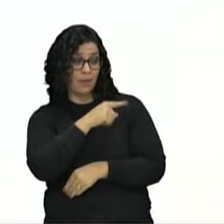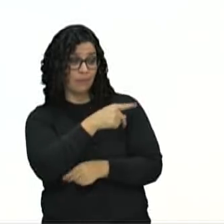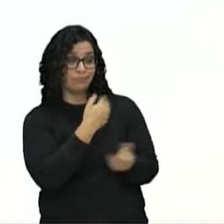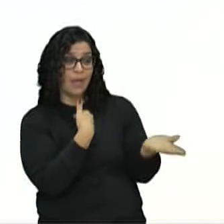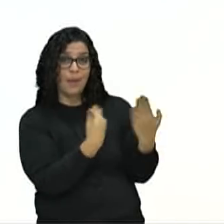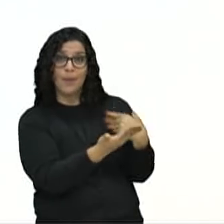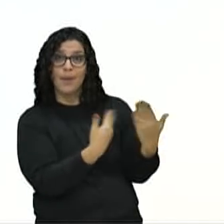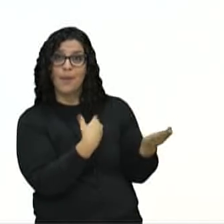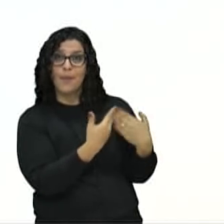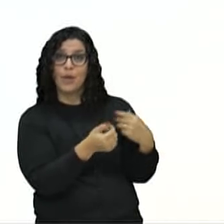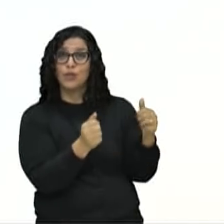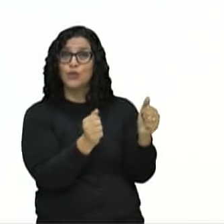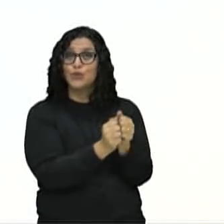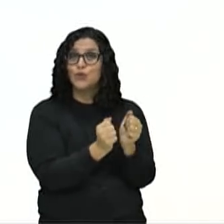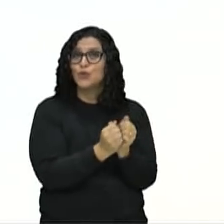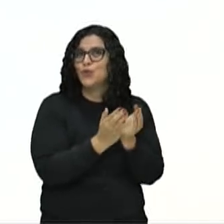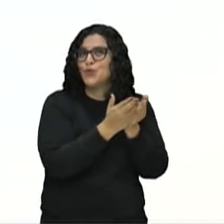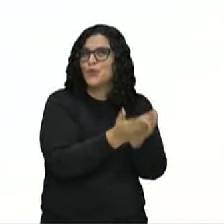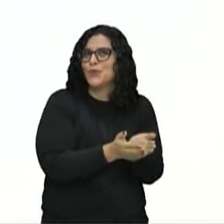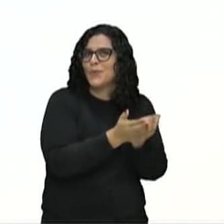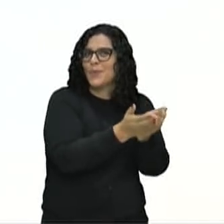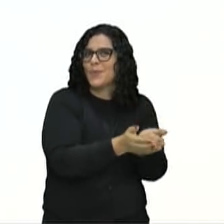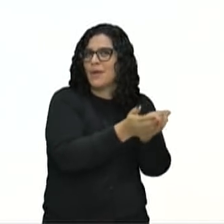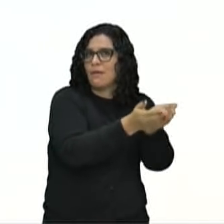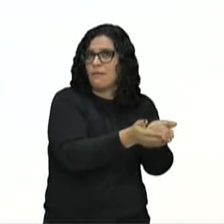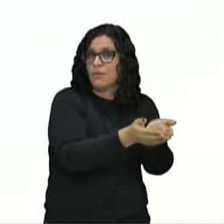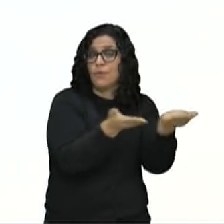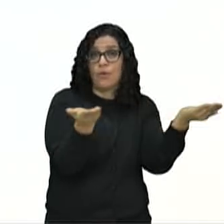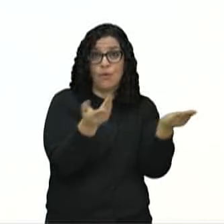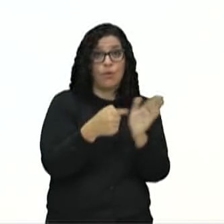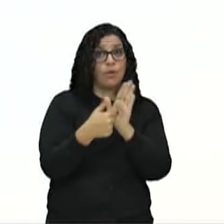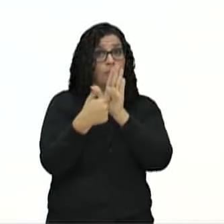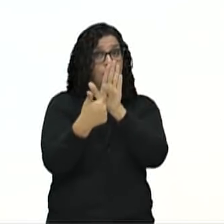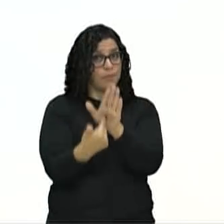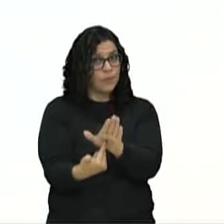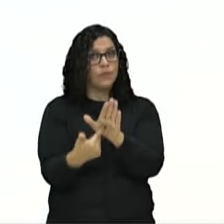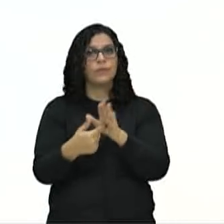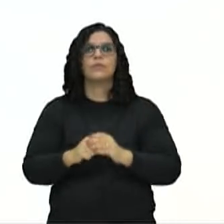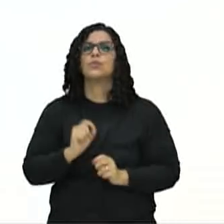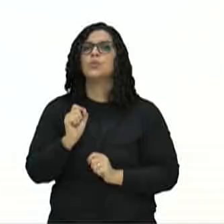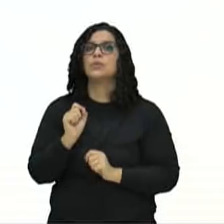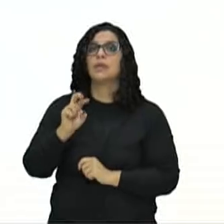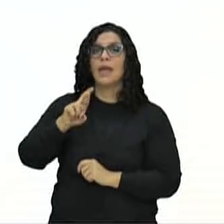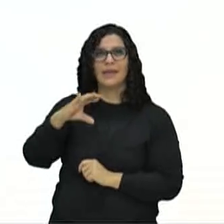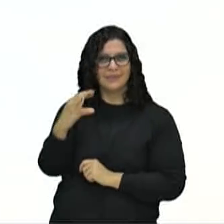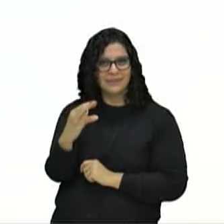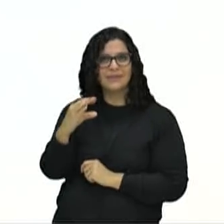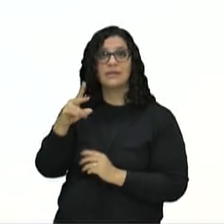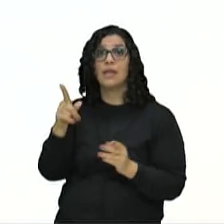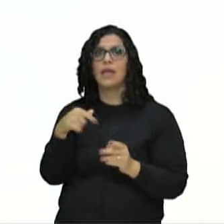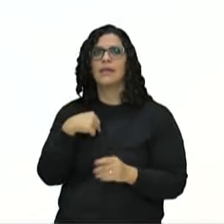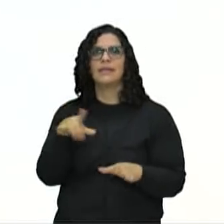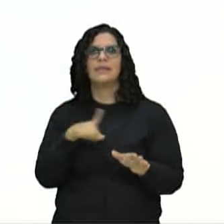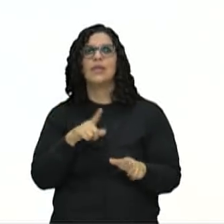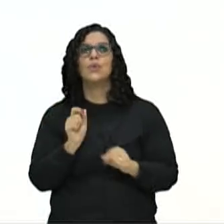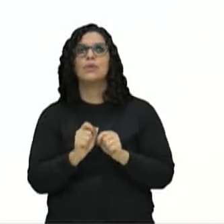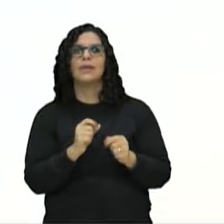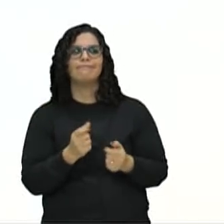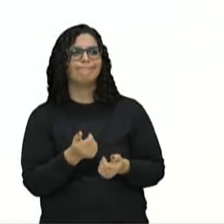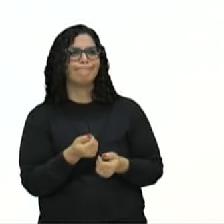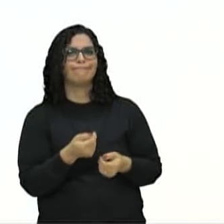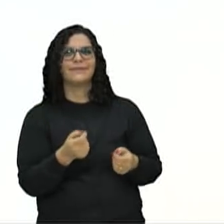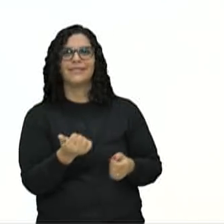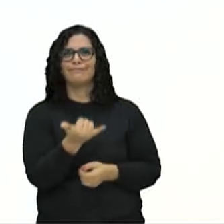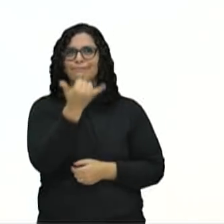levara nessa aventura mostra que Cruzoé cometeu um